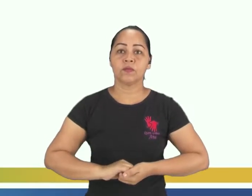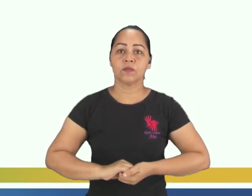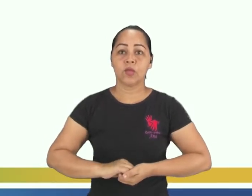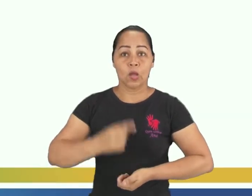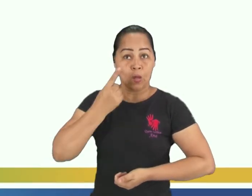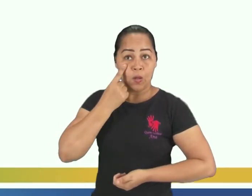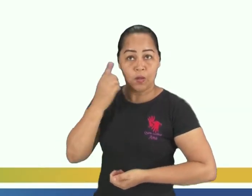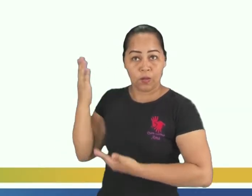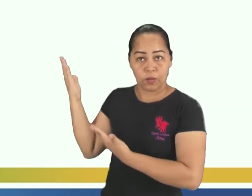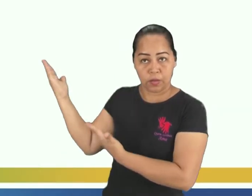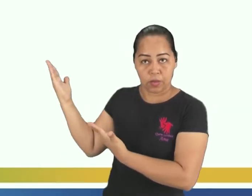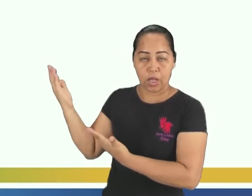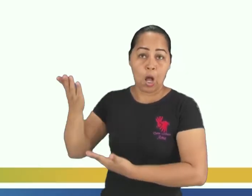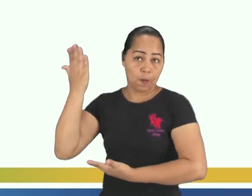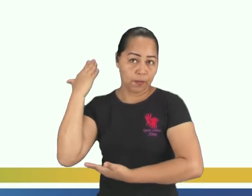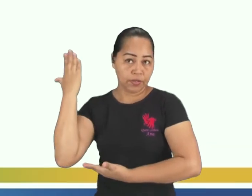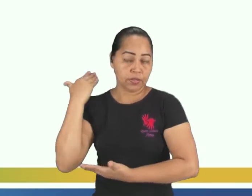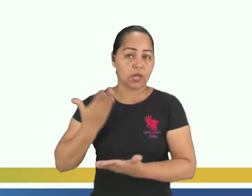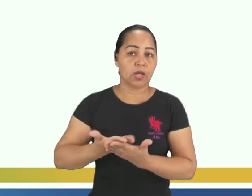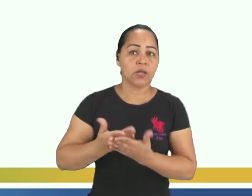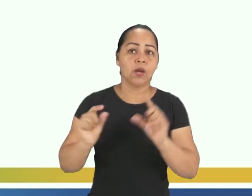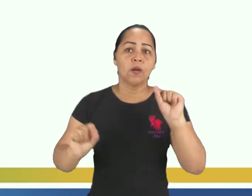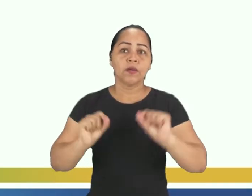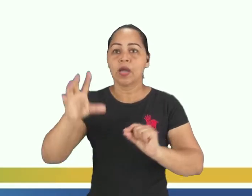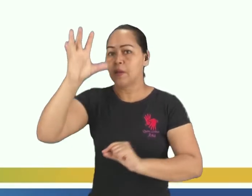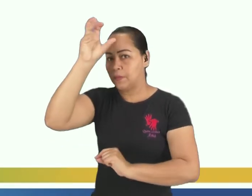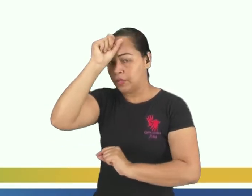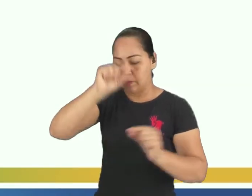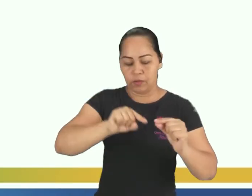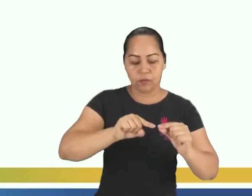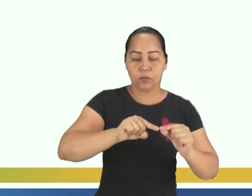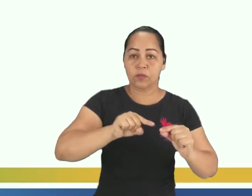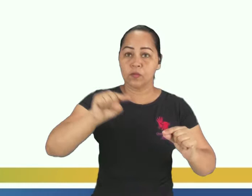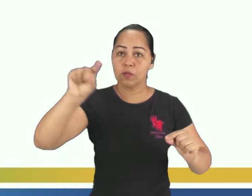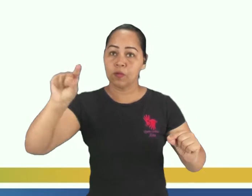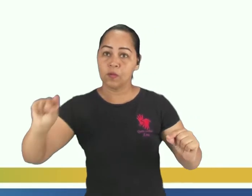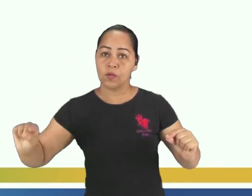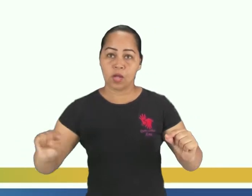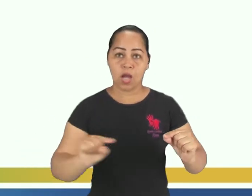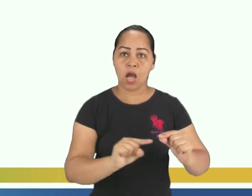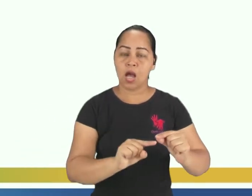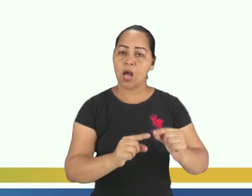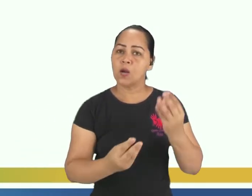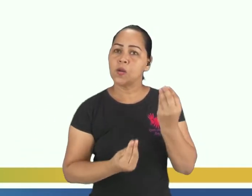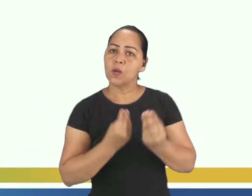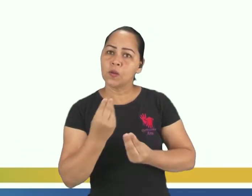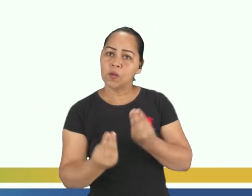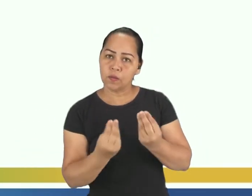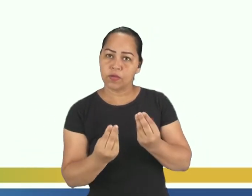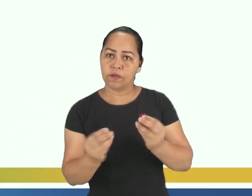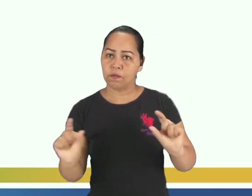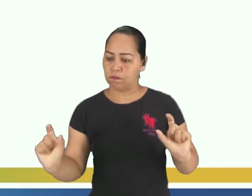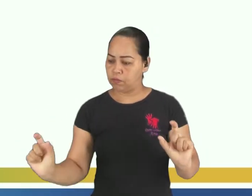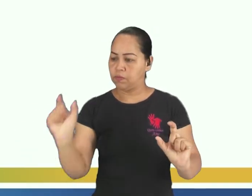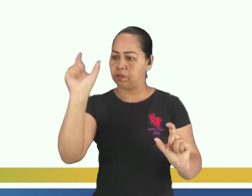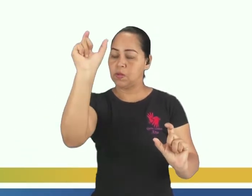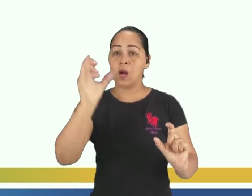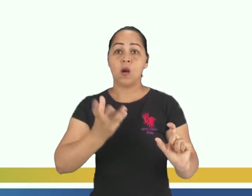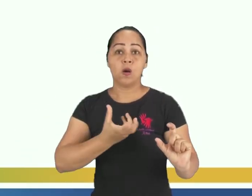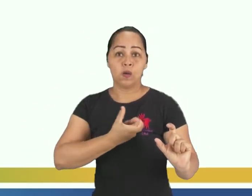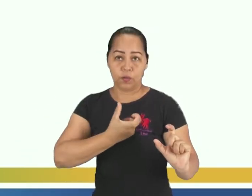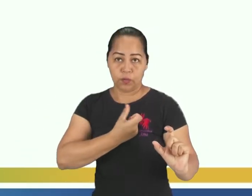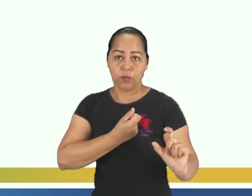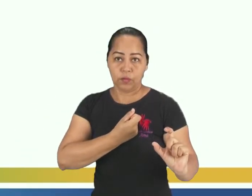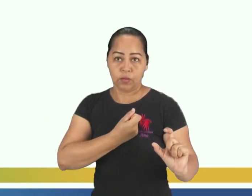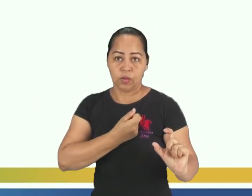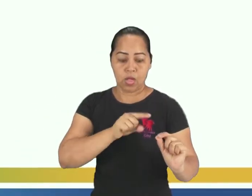Na aula anterior, nós aprendemos sobre os triângulos e a fórmula ou expressão que indica a área do triângulo em relação à